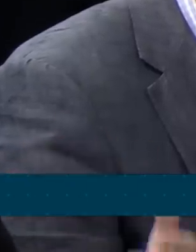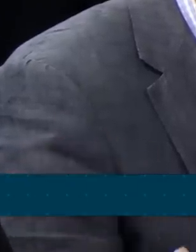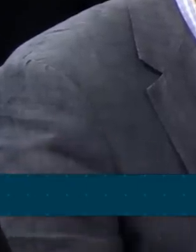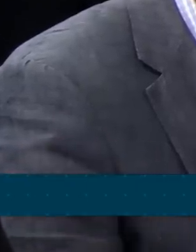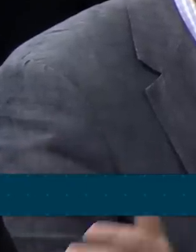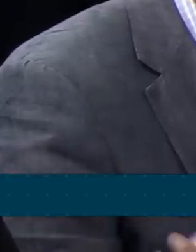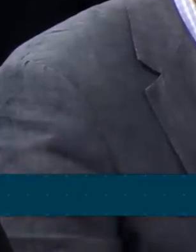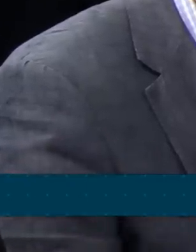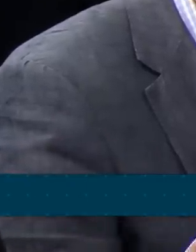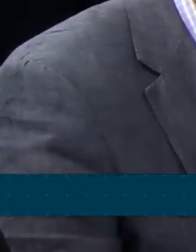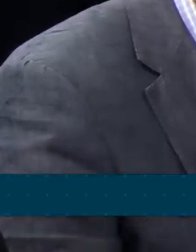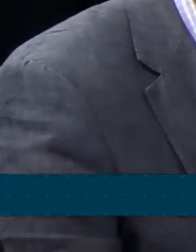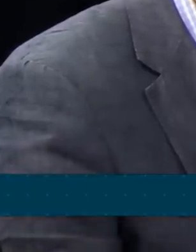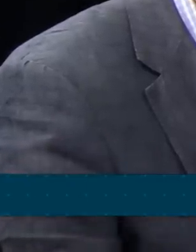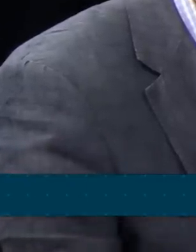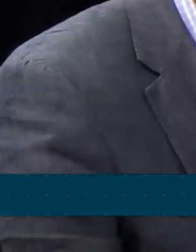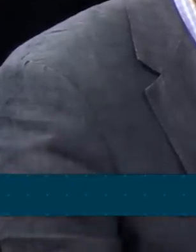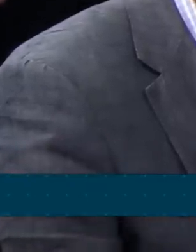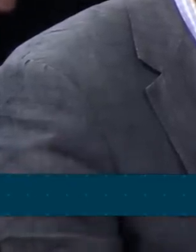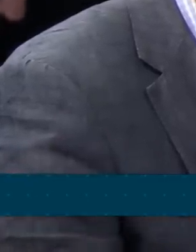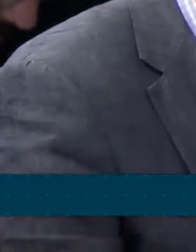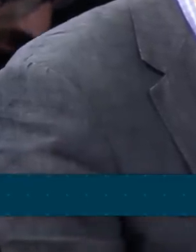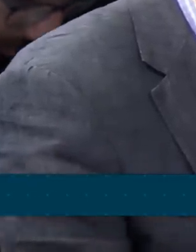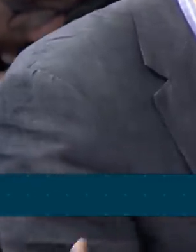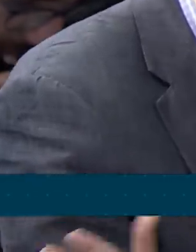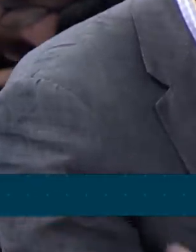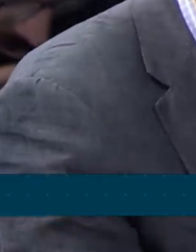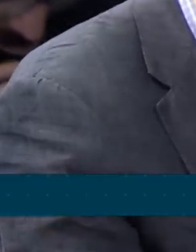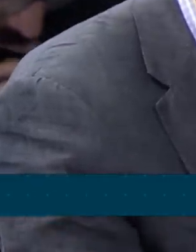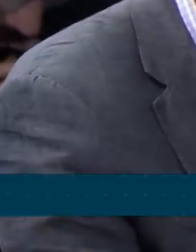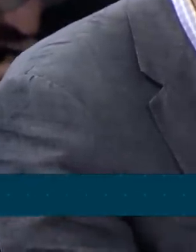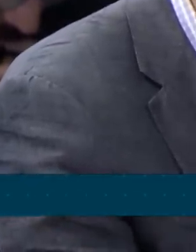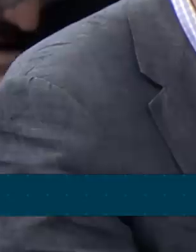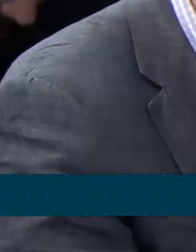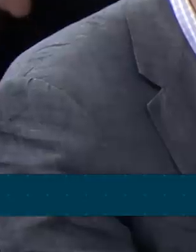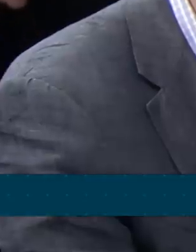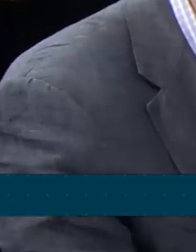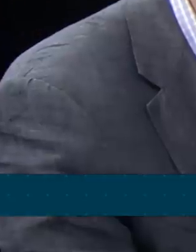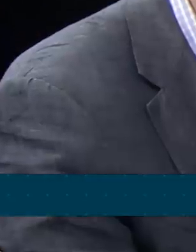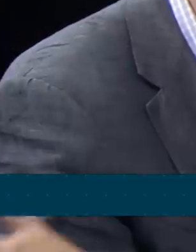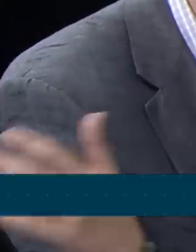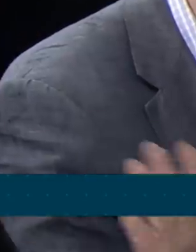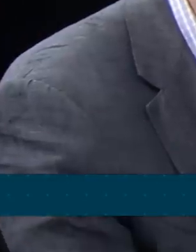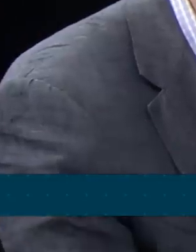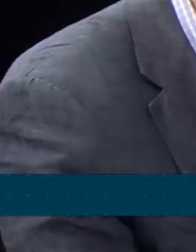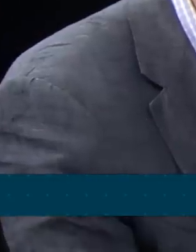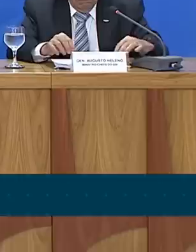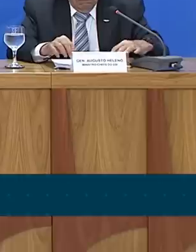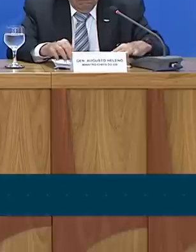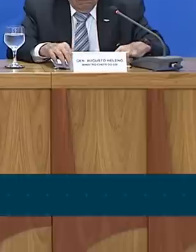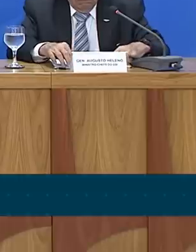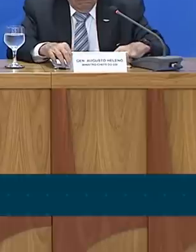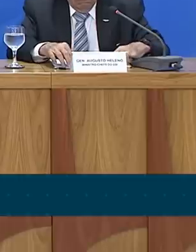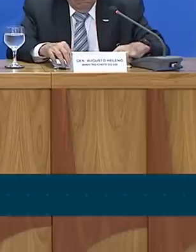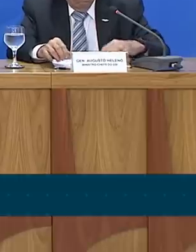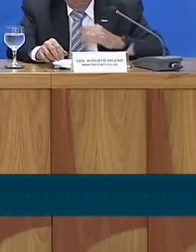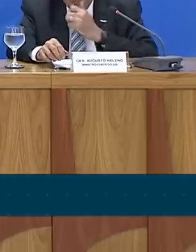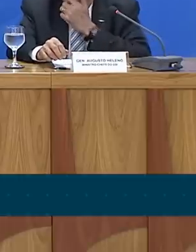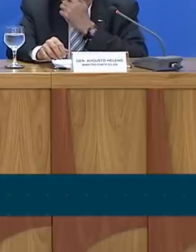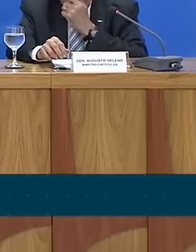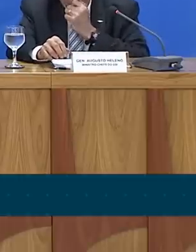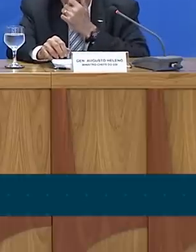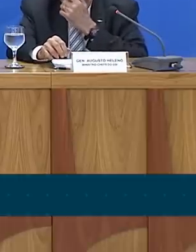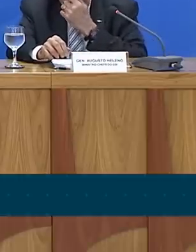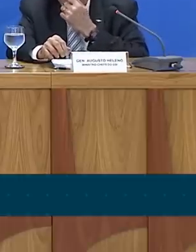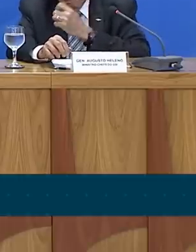detectar com precisão com vocês é espero ele vai continuar sendo usado vocês vão mexer nesse equipamento o senhor falou um tempo